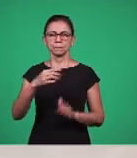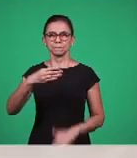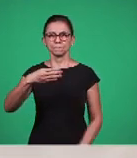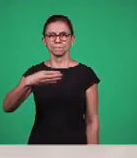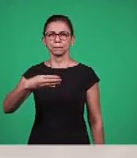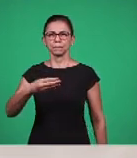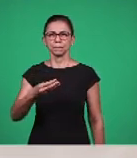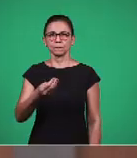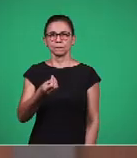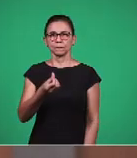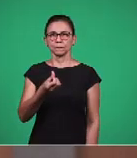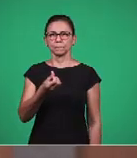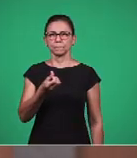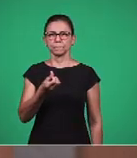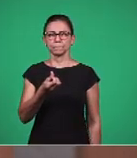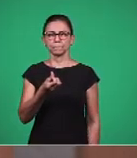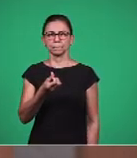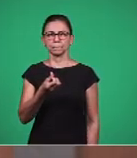46.